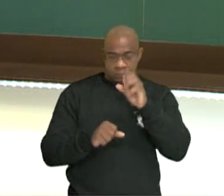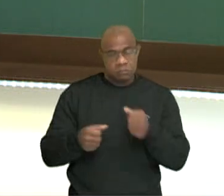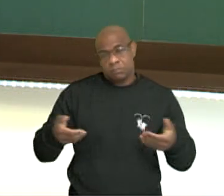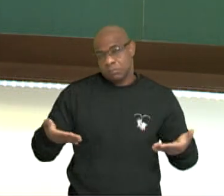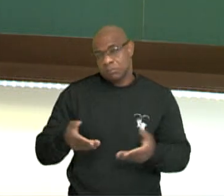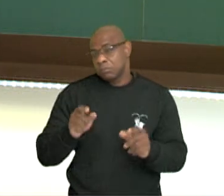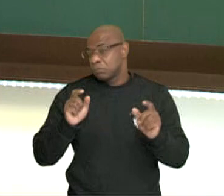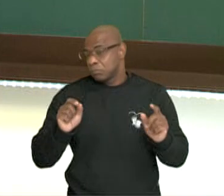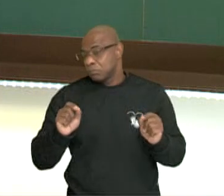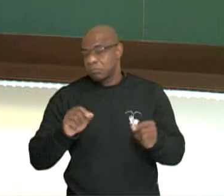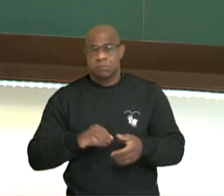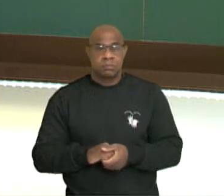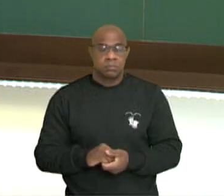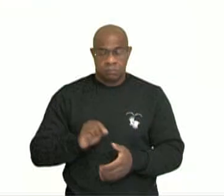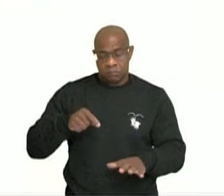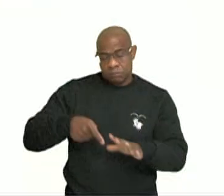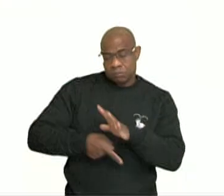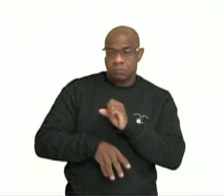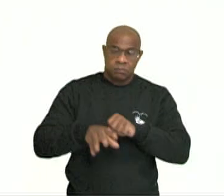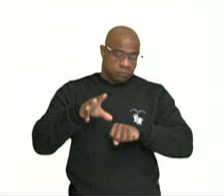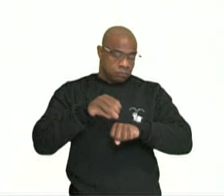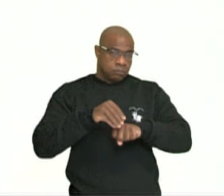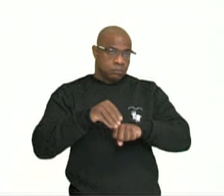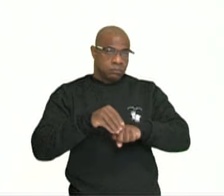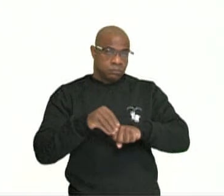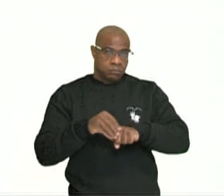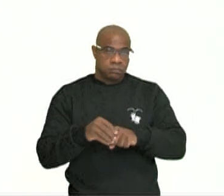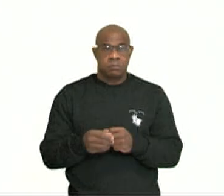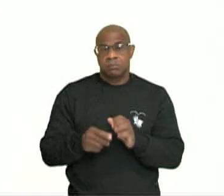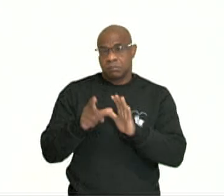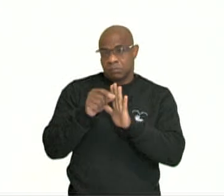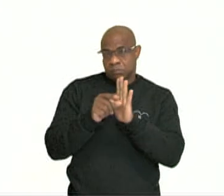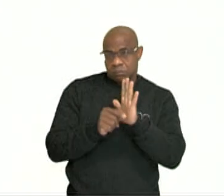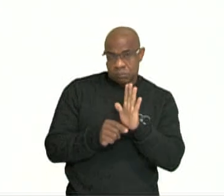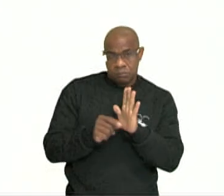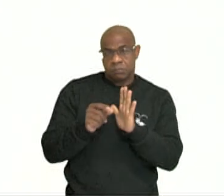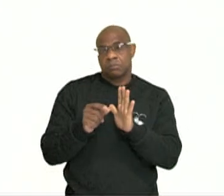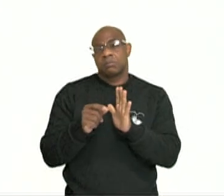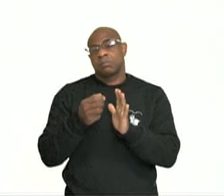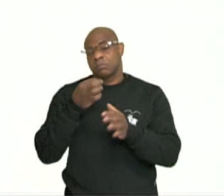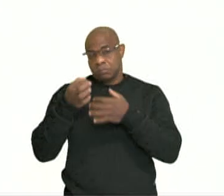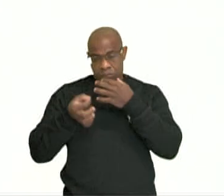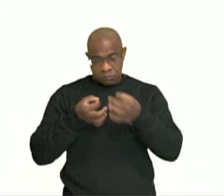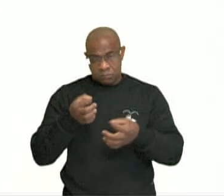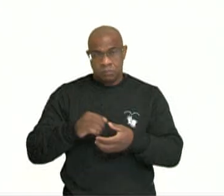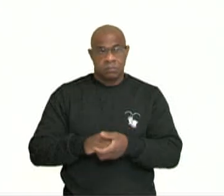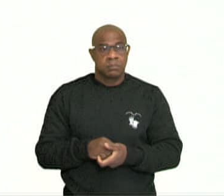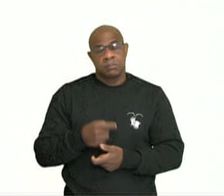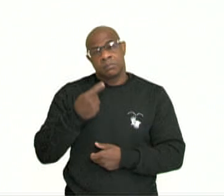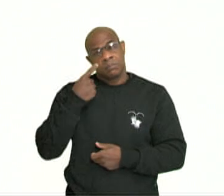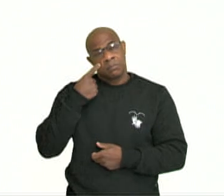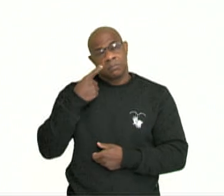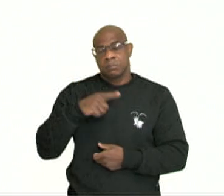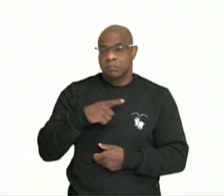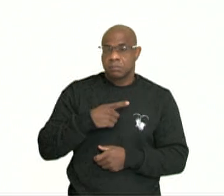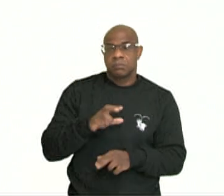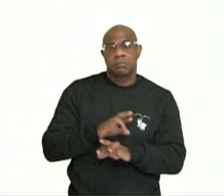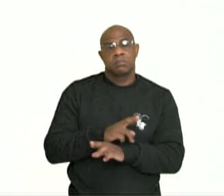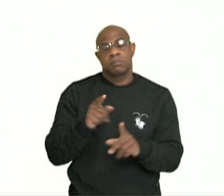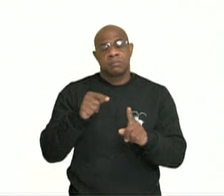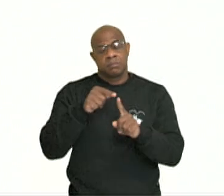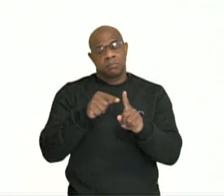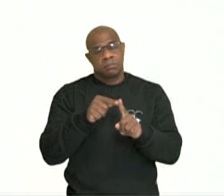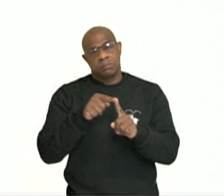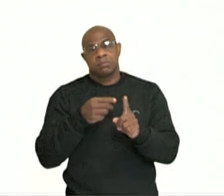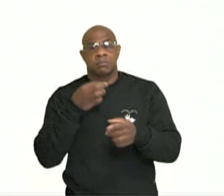aprendemos? Aprofundamos os conhecimentos acerca de artigo de opinião, vimos que existem diferentes tipos